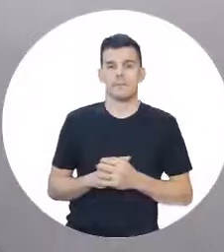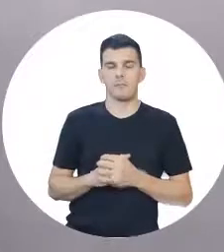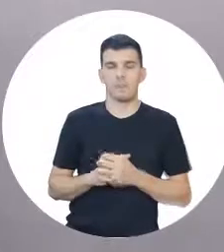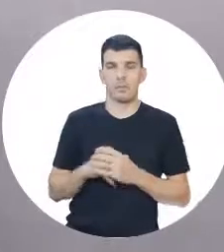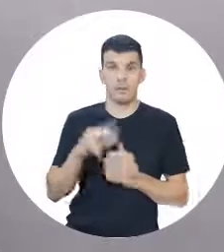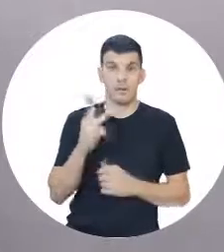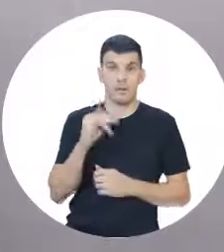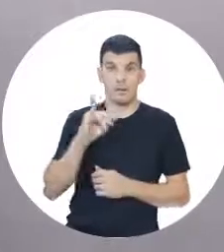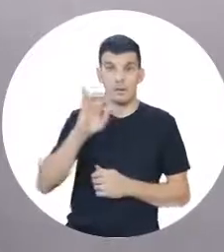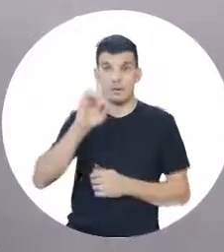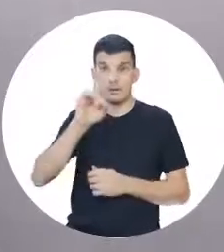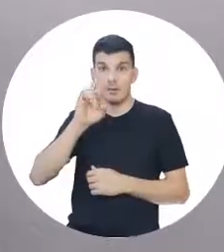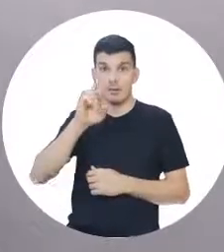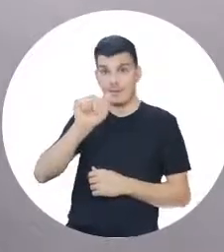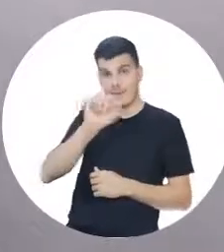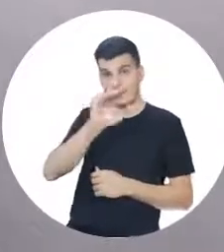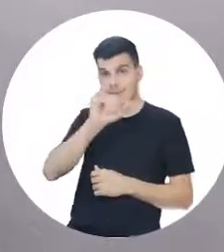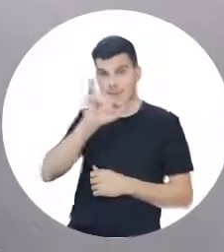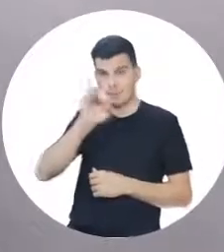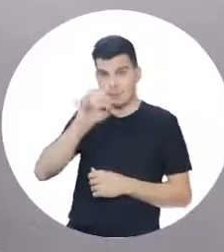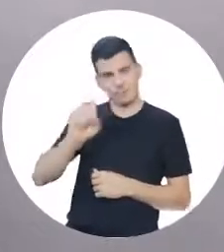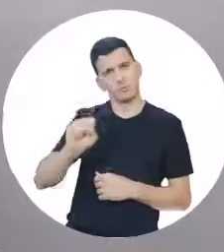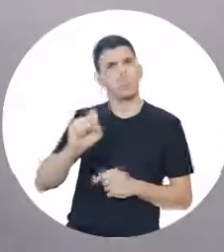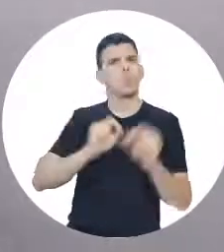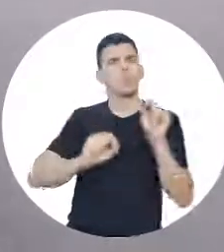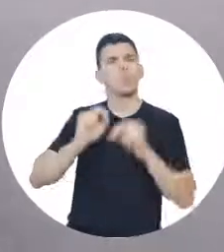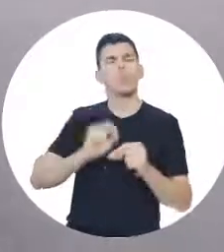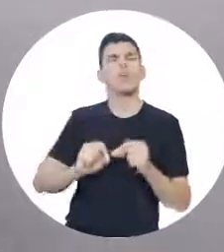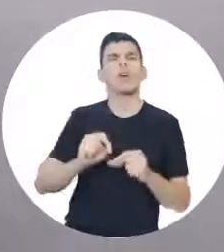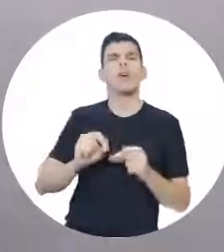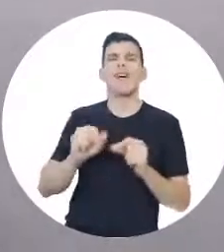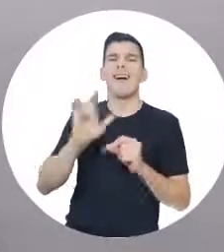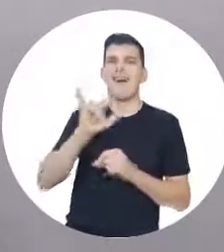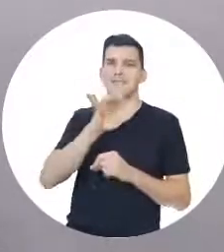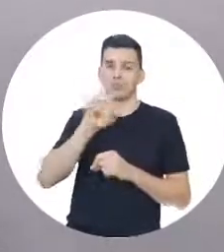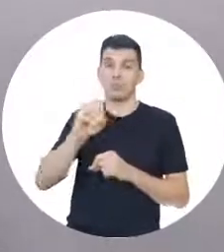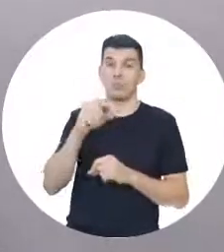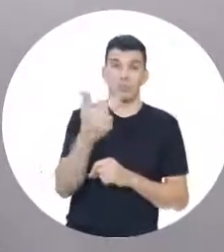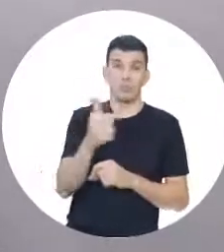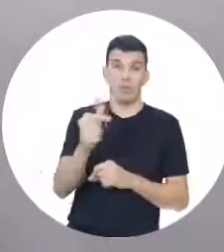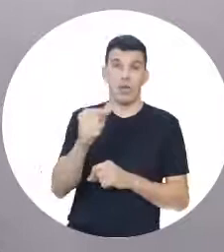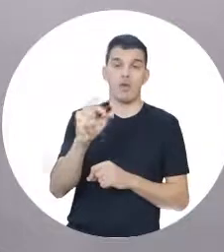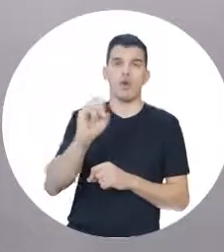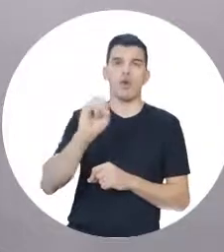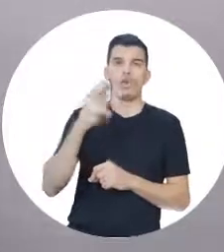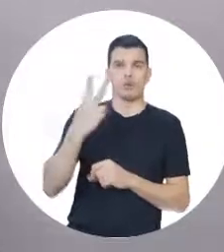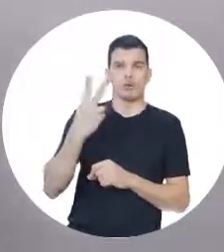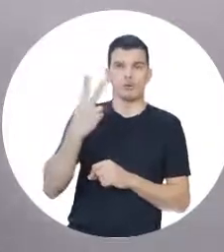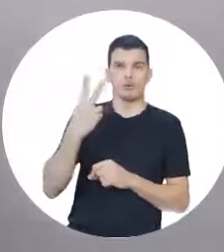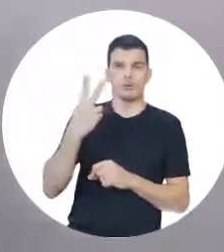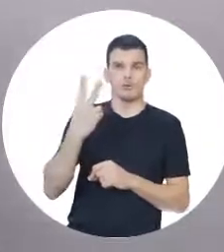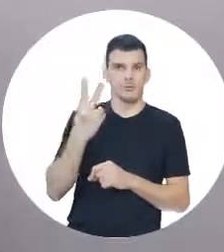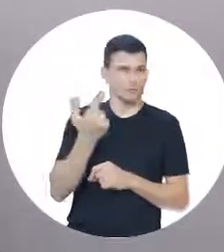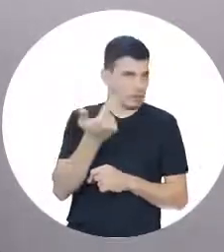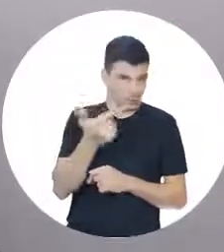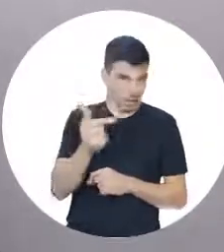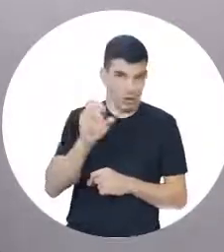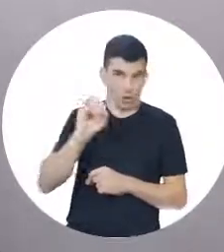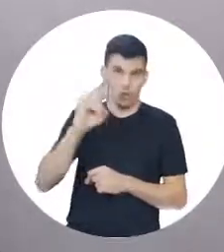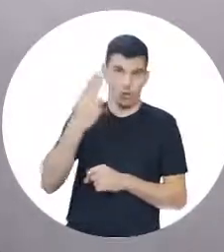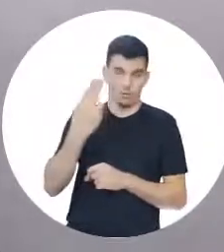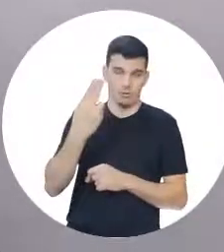Hidrácidos são todos os ácidos que não contêm oxigênio, que estão